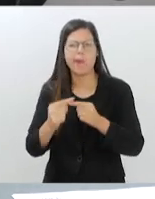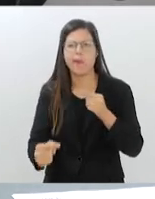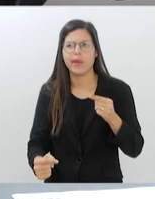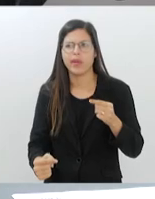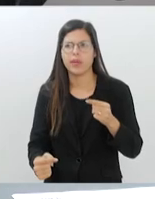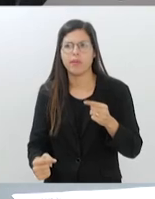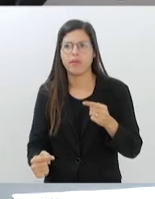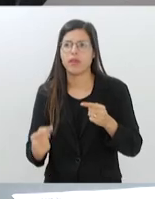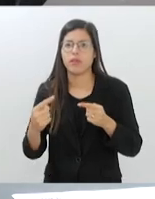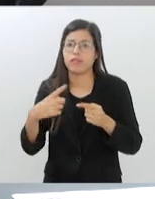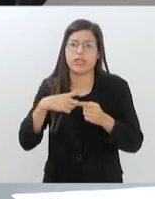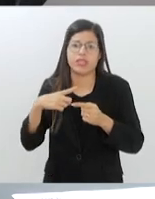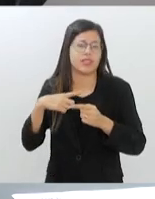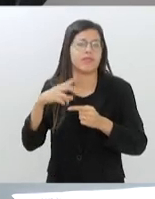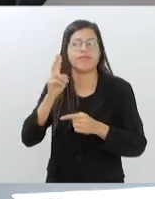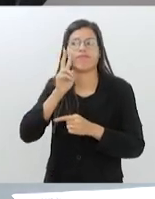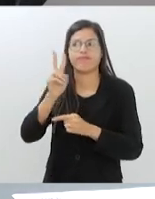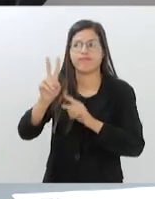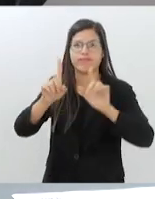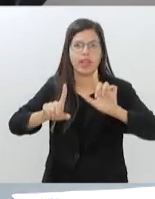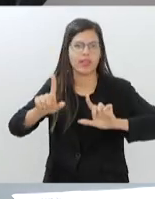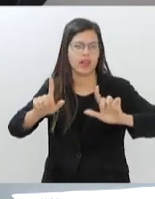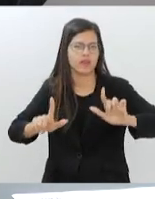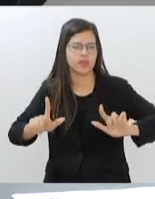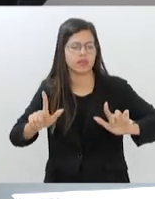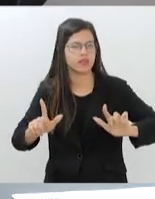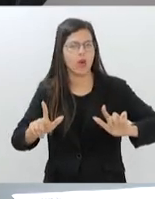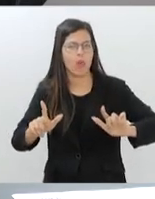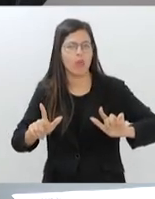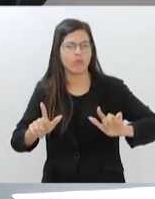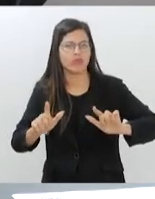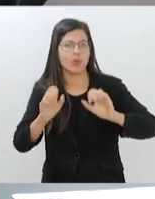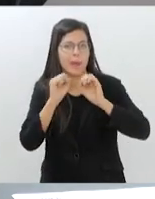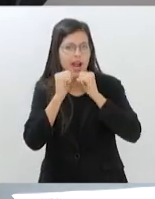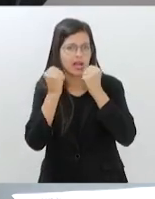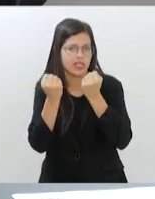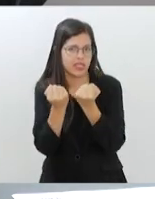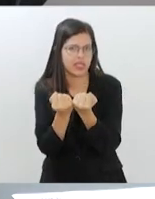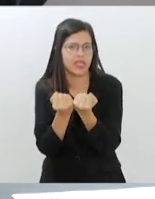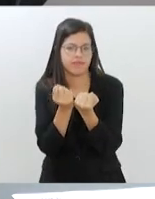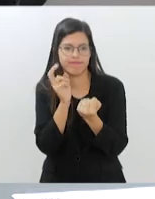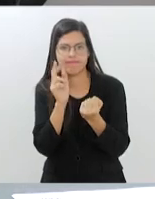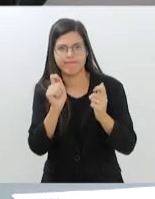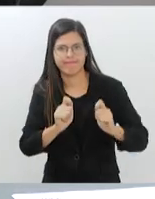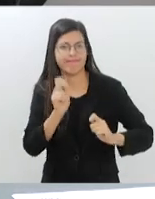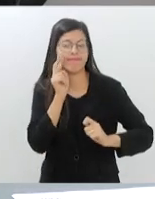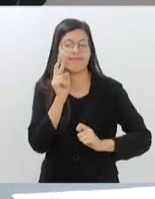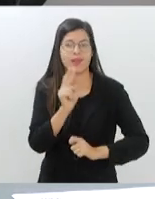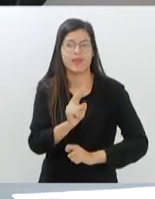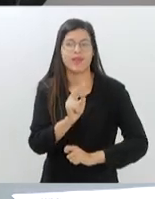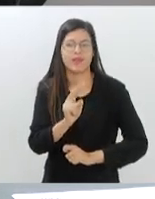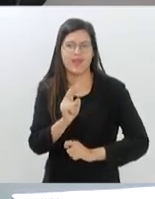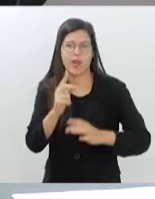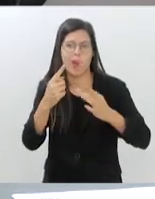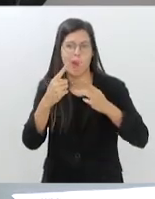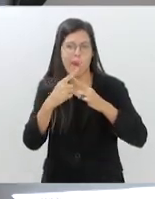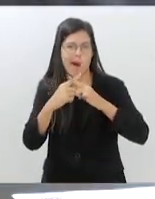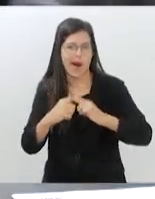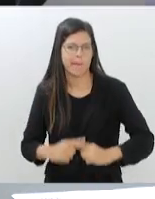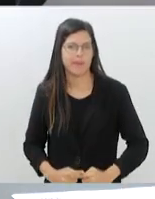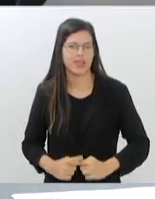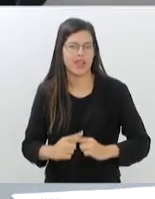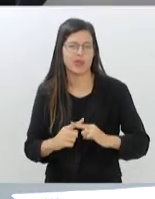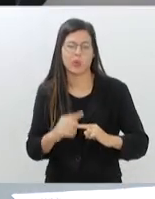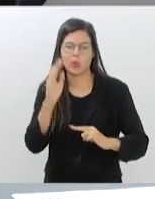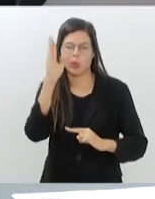vai tá na televisão vai tá no Estádio do Maracanã é um campeonato Copa